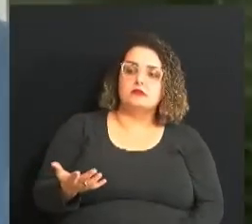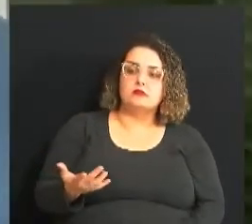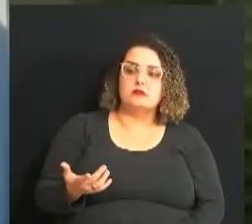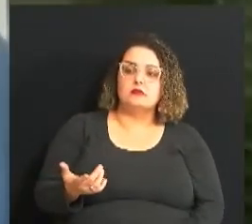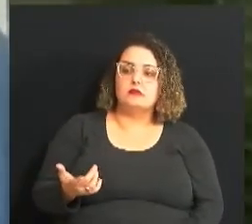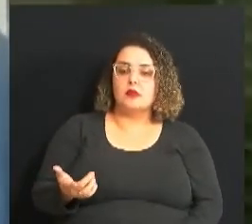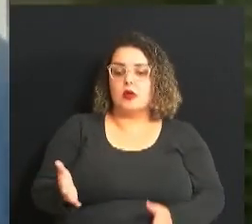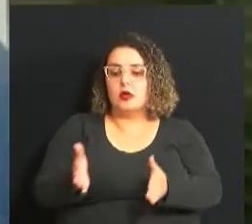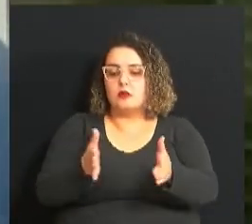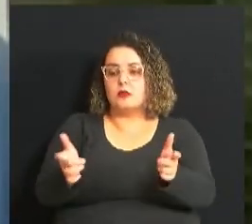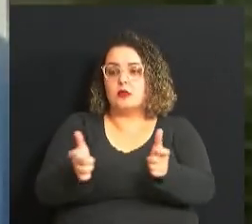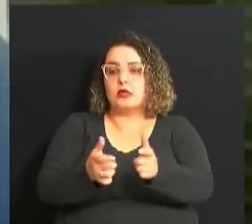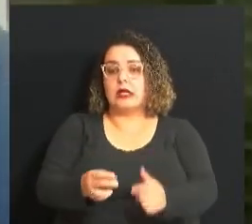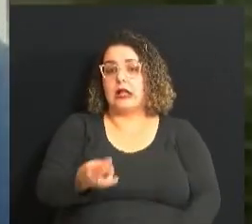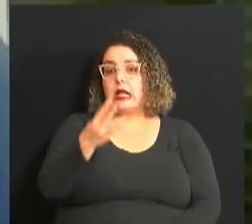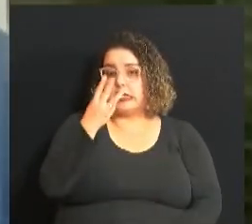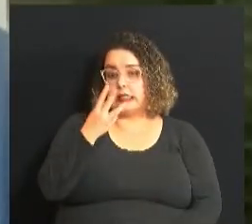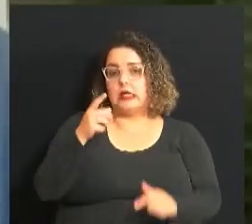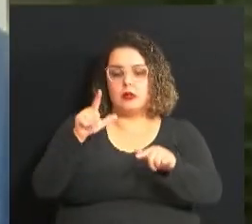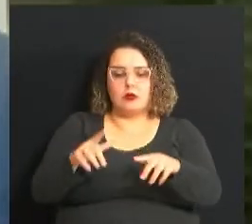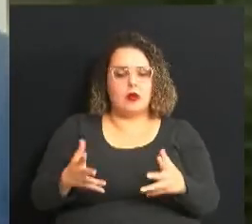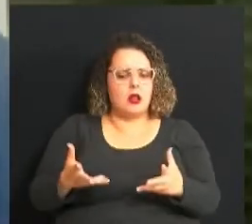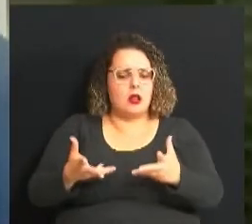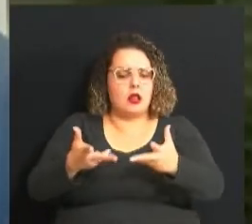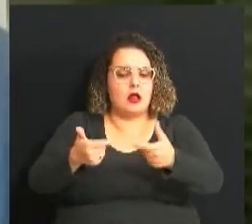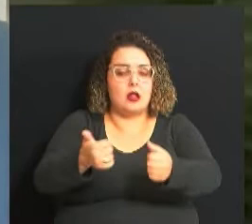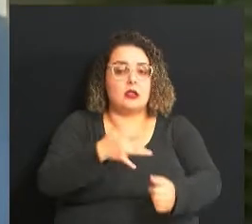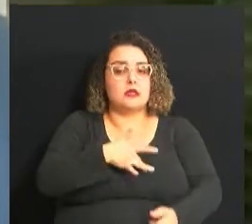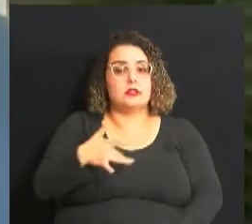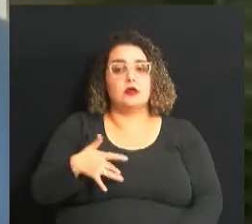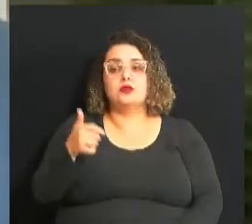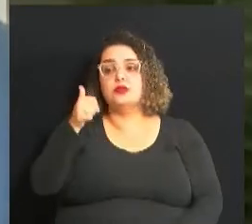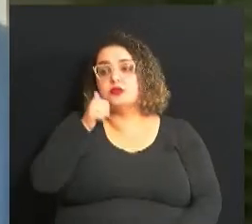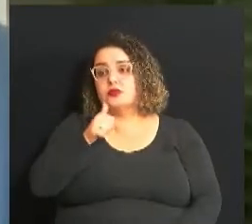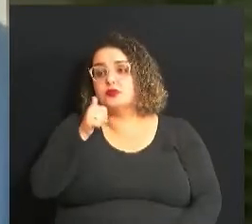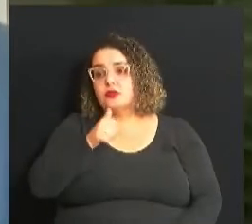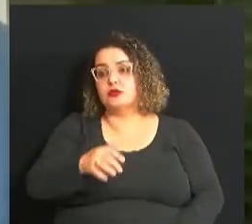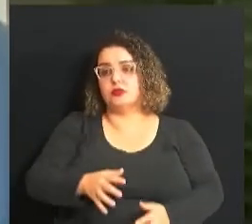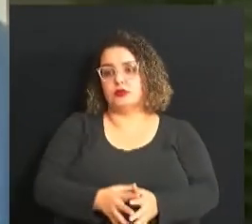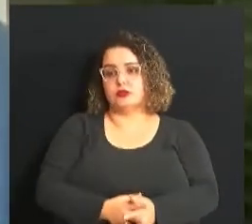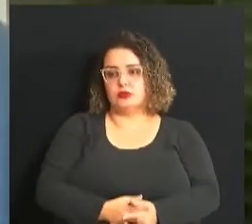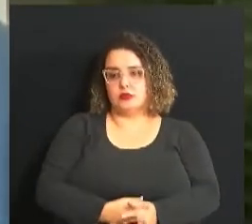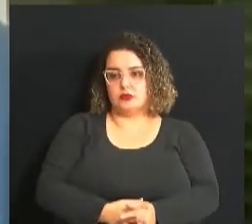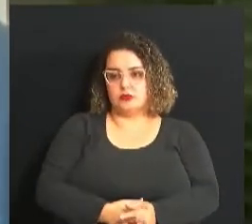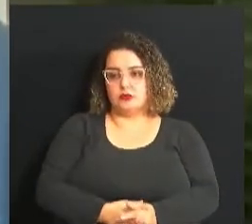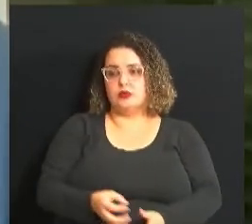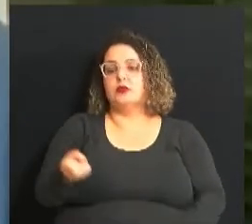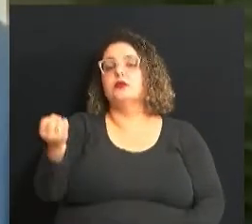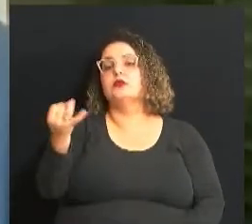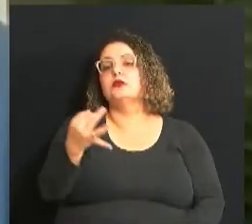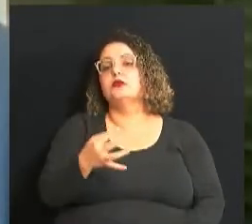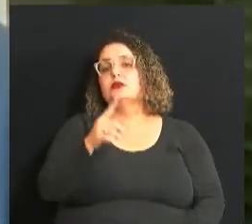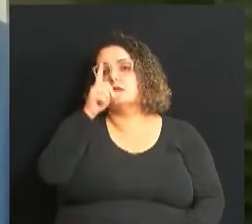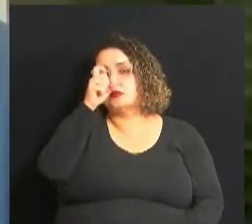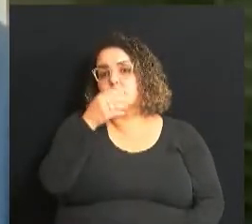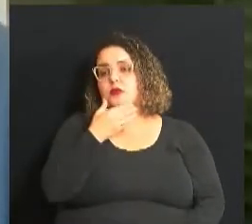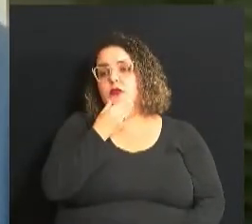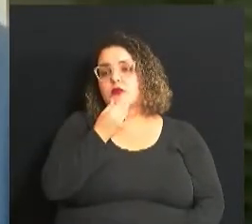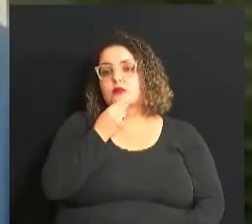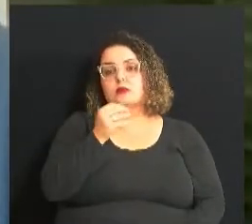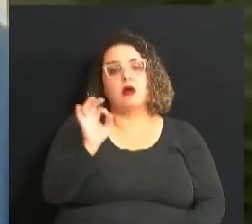tempo, 3 lugares excelentes para a saúde da mulher. Quantos nós temos para a saúde do homem?